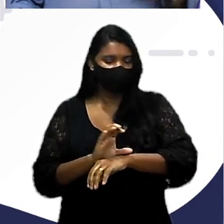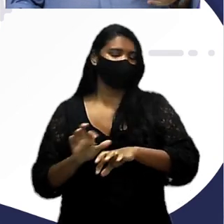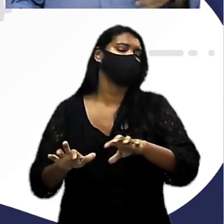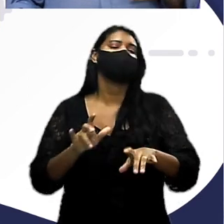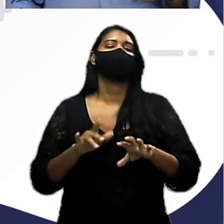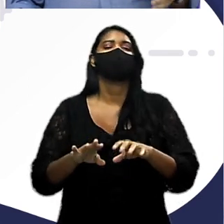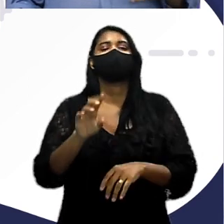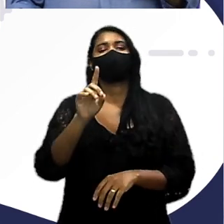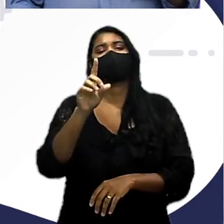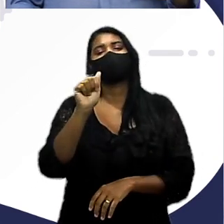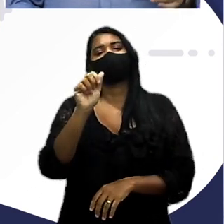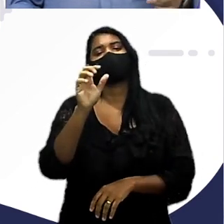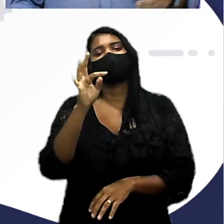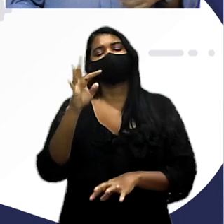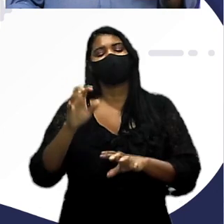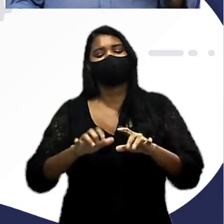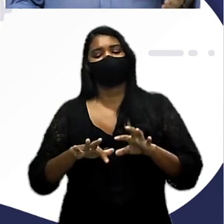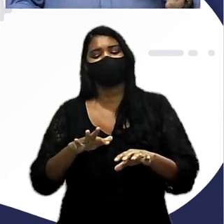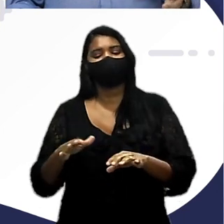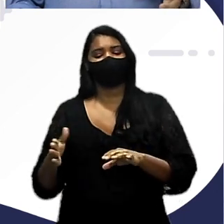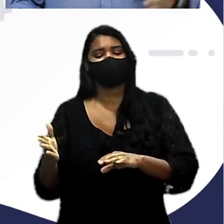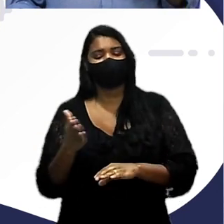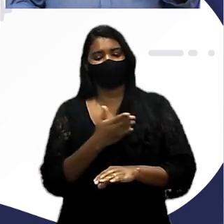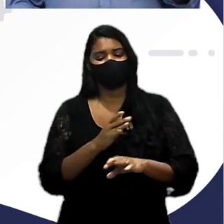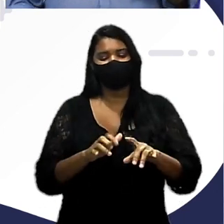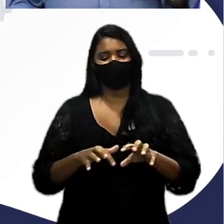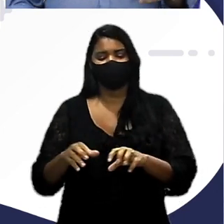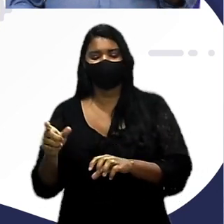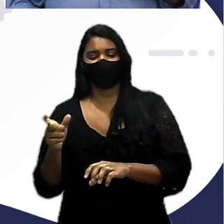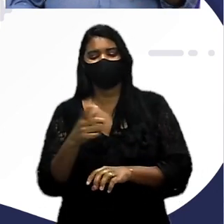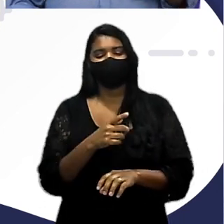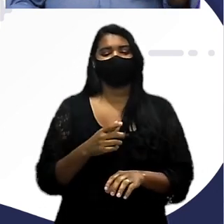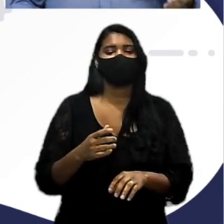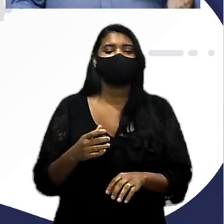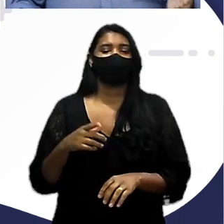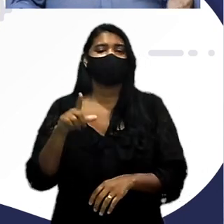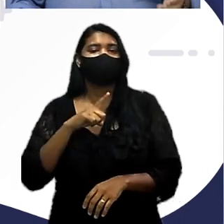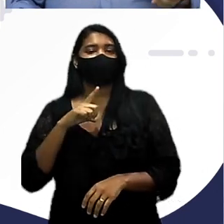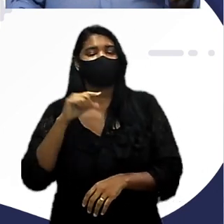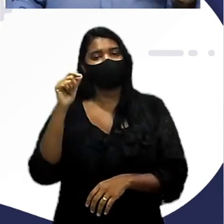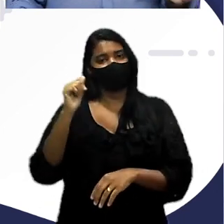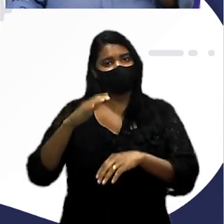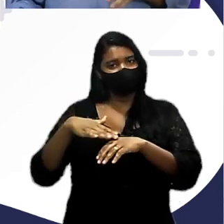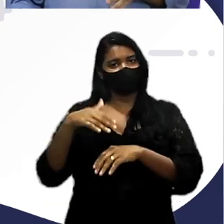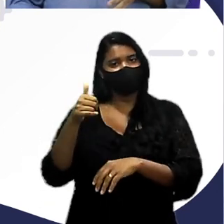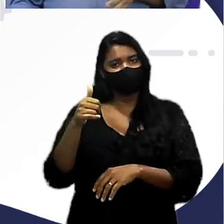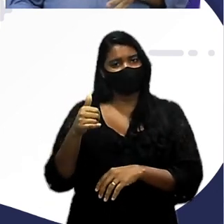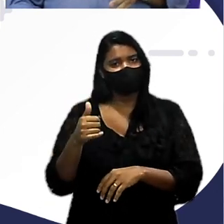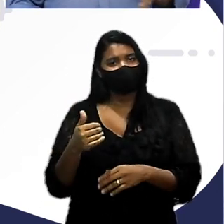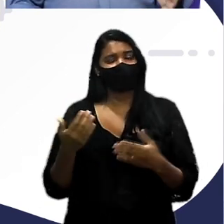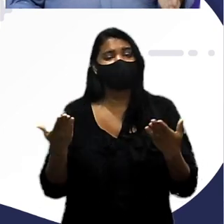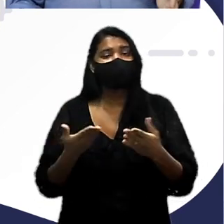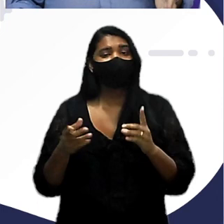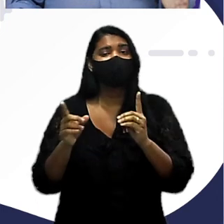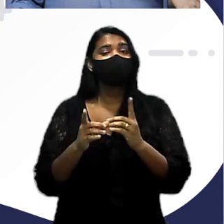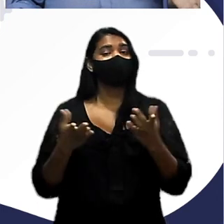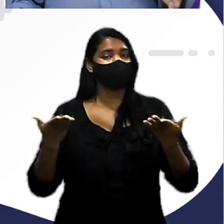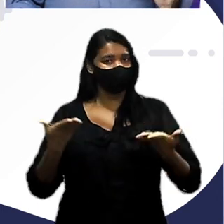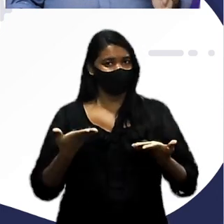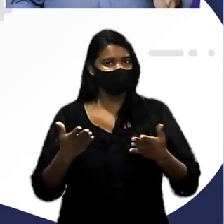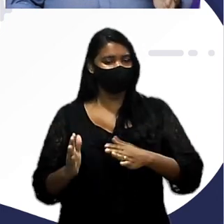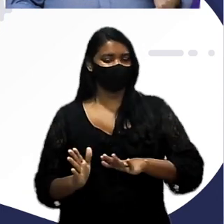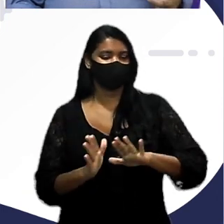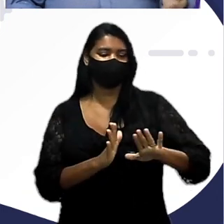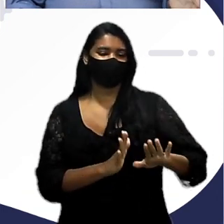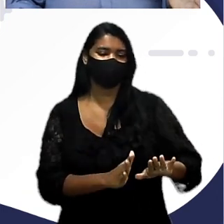não conseguia alcançar um posto de trabalho que tivesse uma remuneração um pouco melhor. O que é que nós encontramos hoje? A máquina